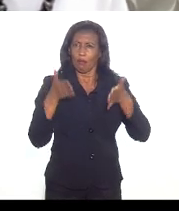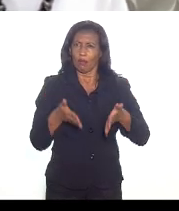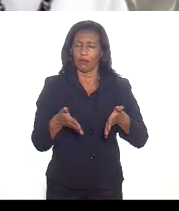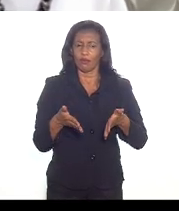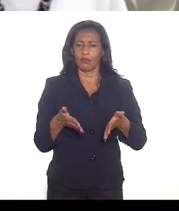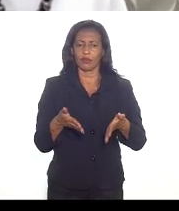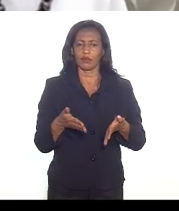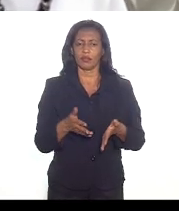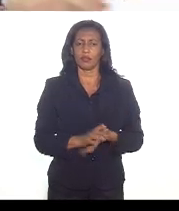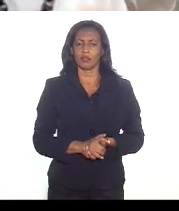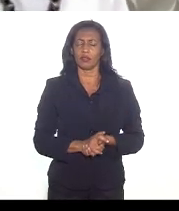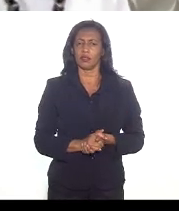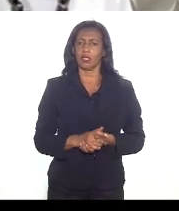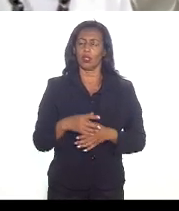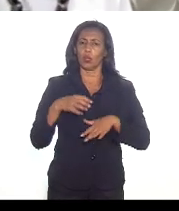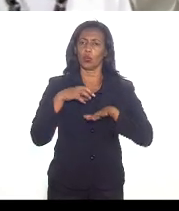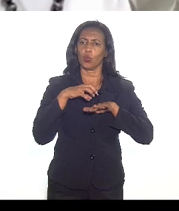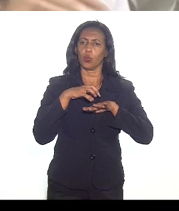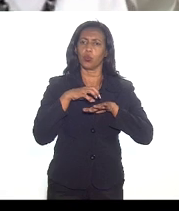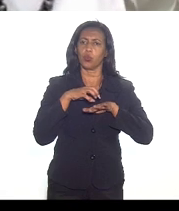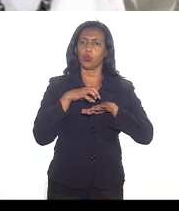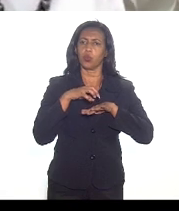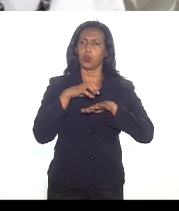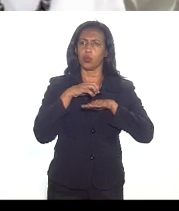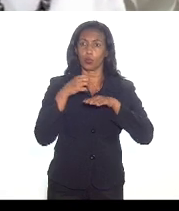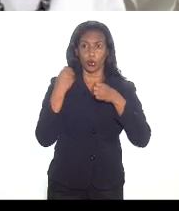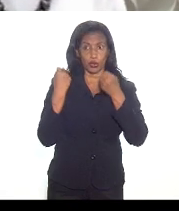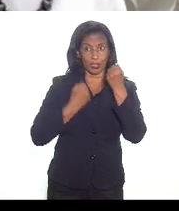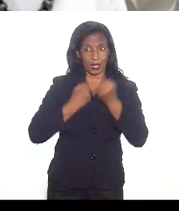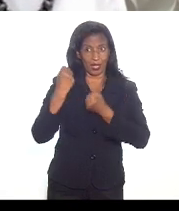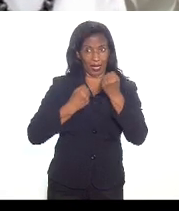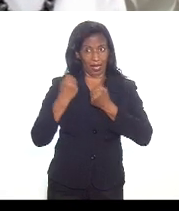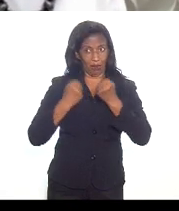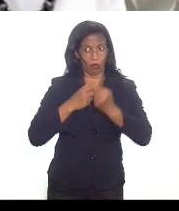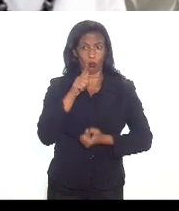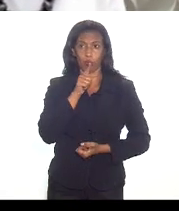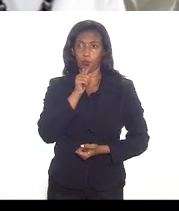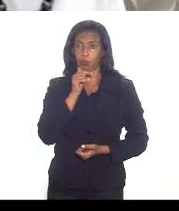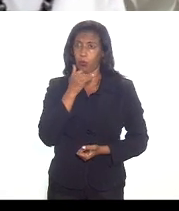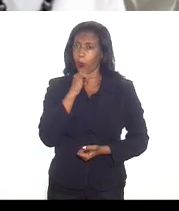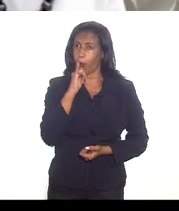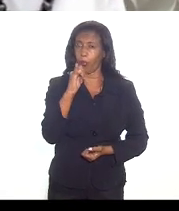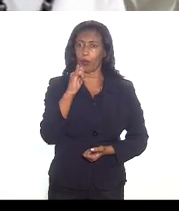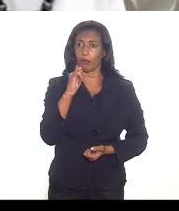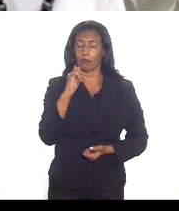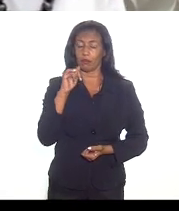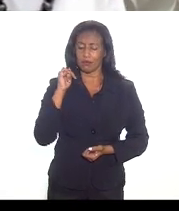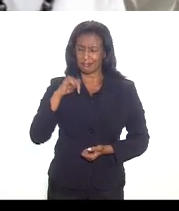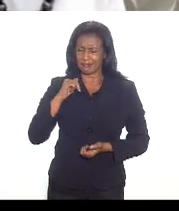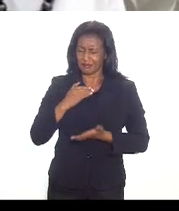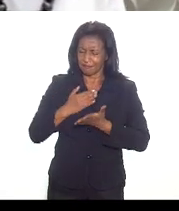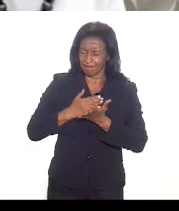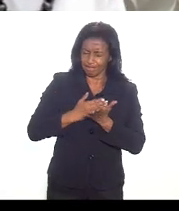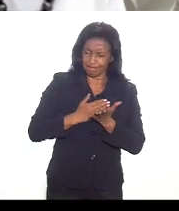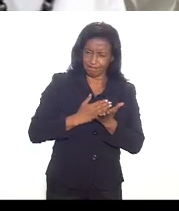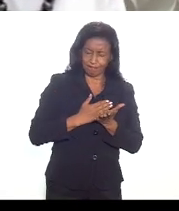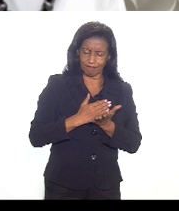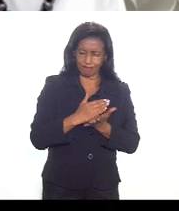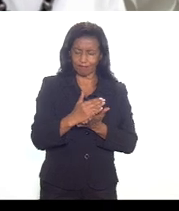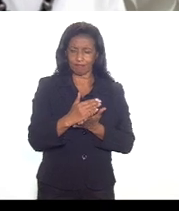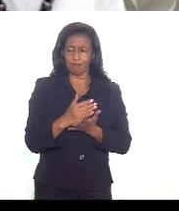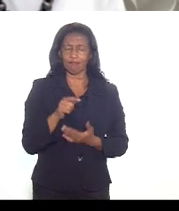especificamente no veículo elétrico. E, a partir daí,